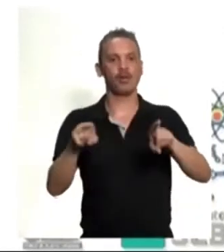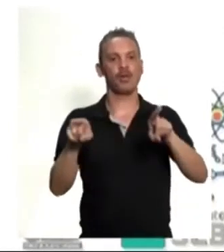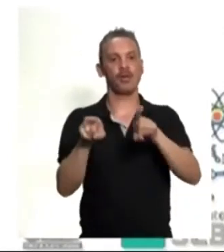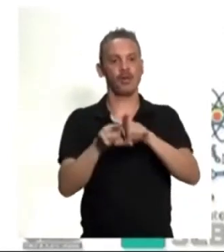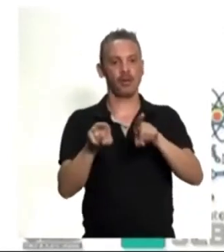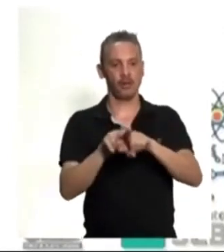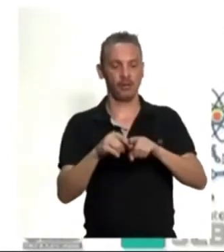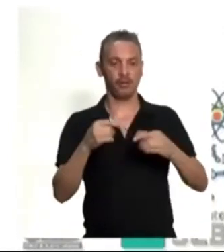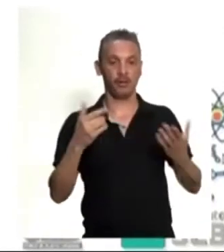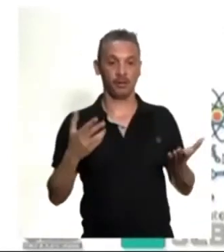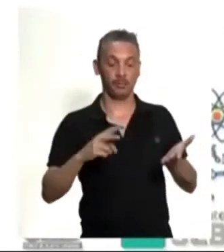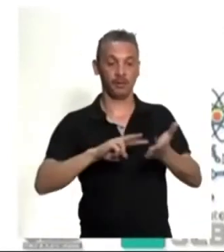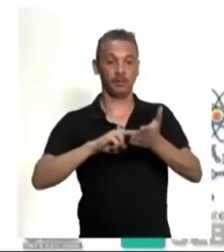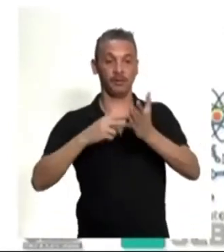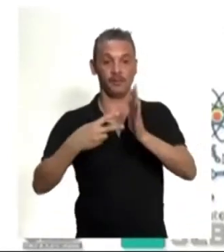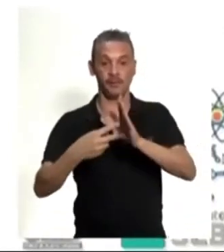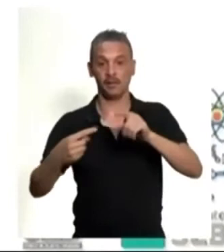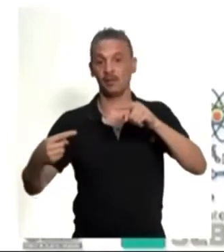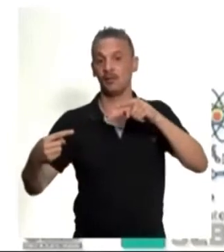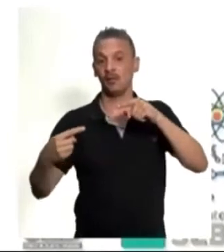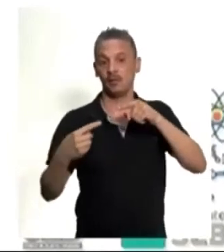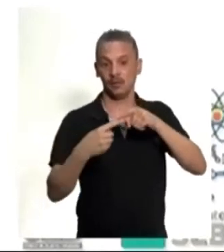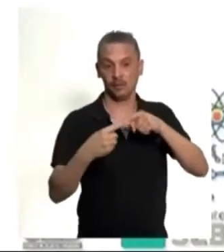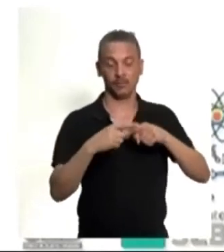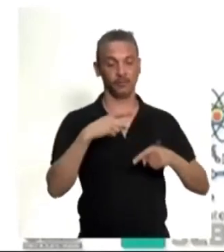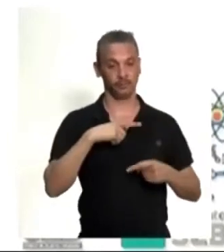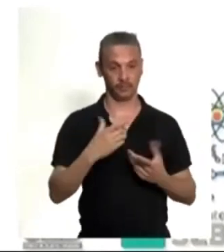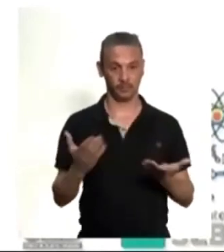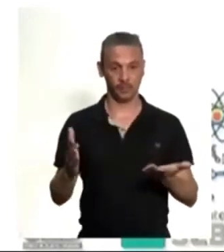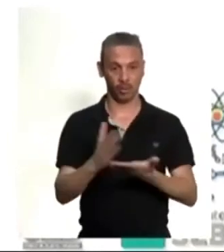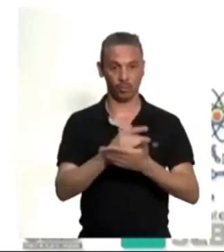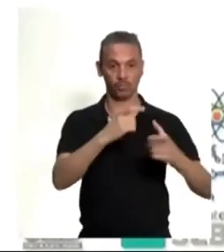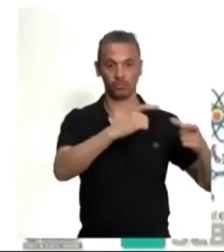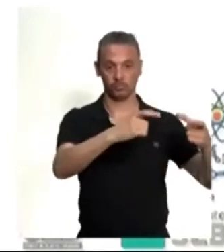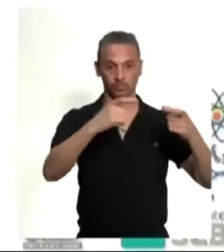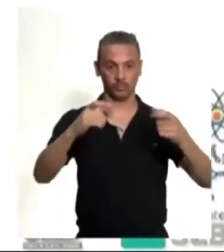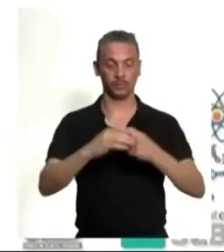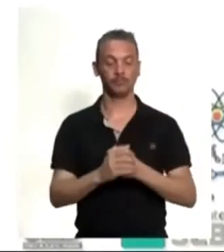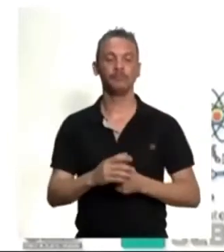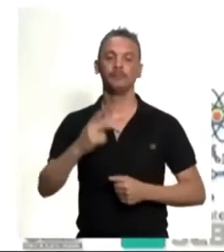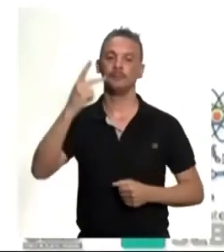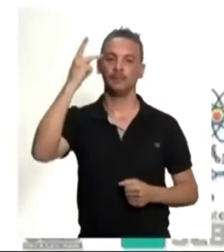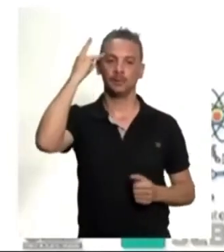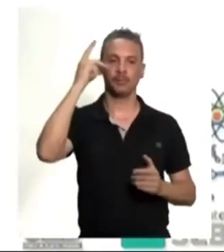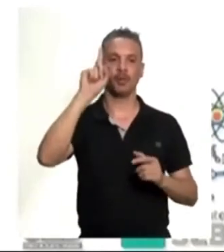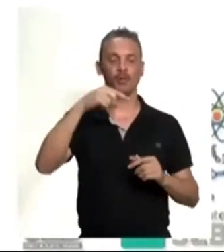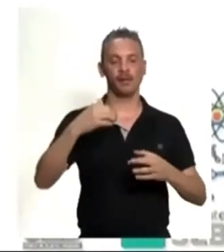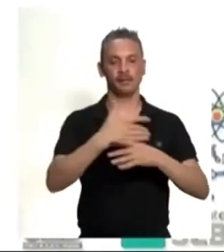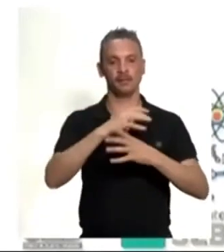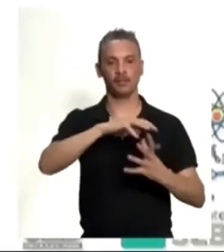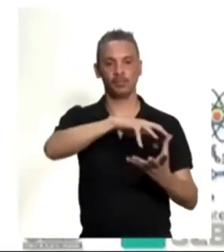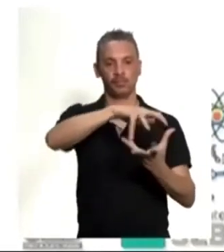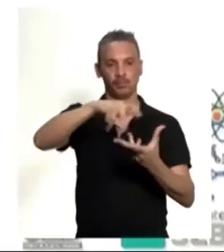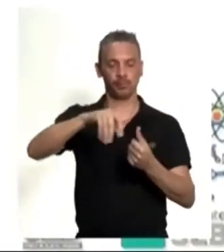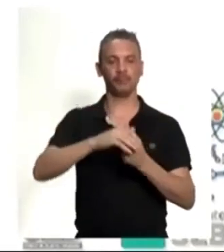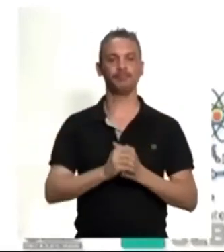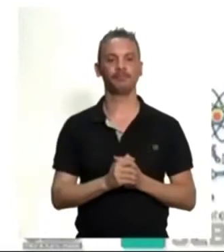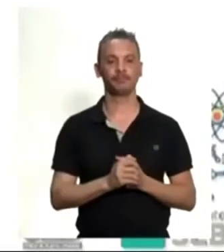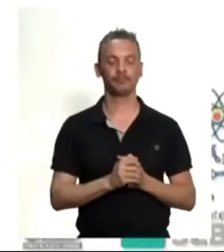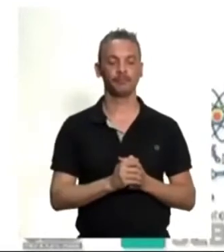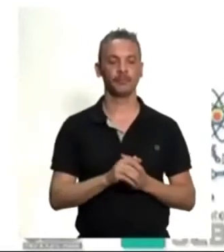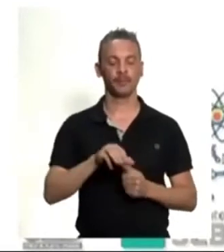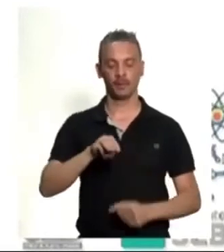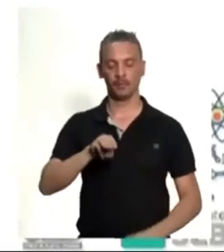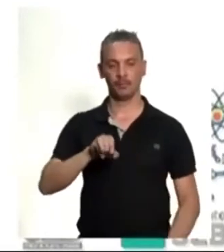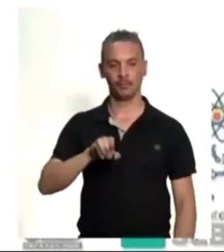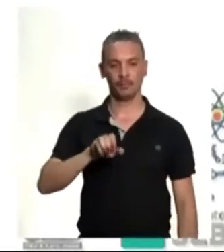globais que são de fato mais relevantes do que outras. Mas São Paulo, sem dúvida, é uma cidade global. E megalópole